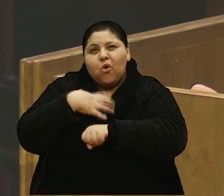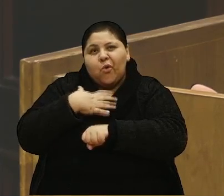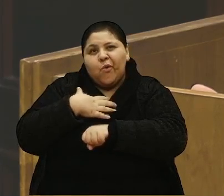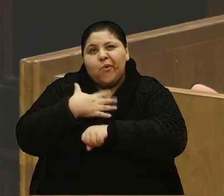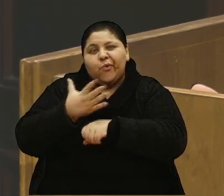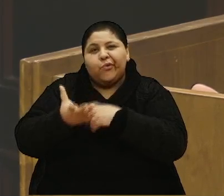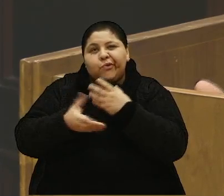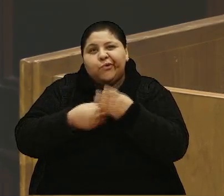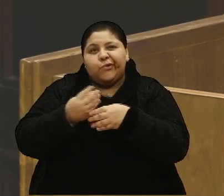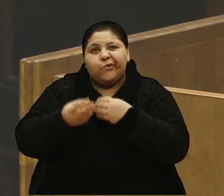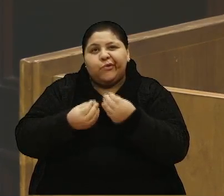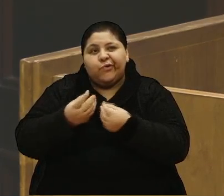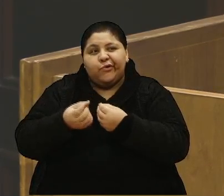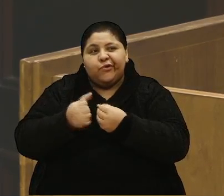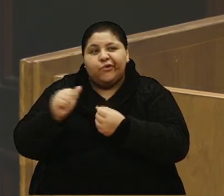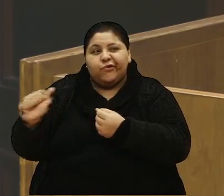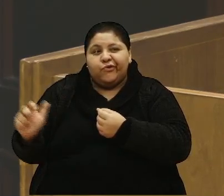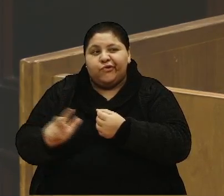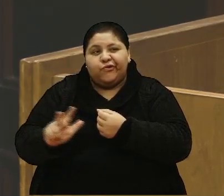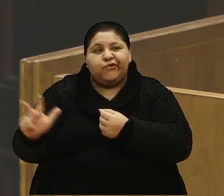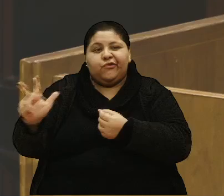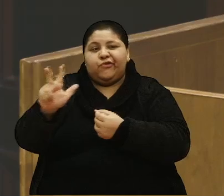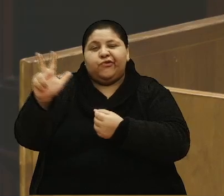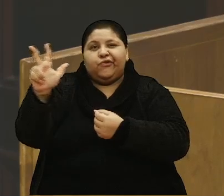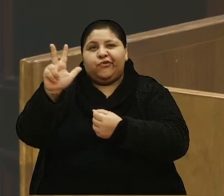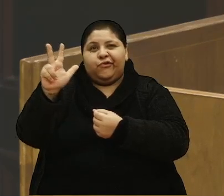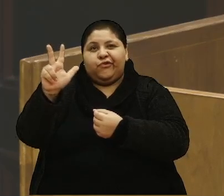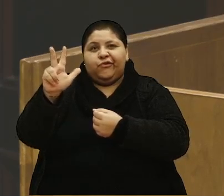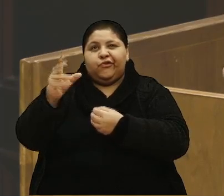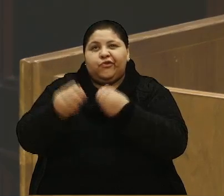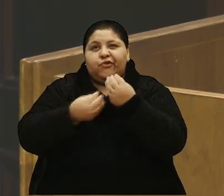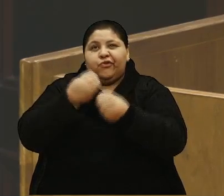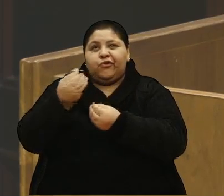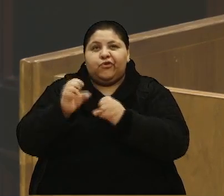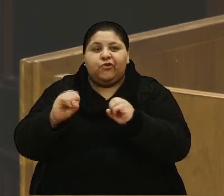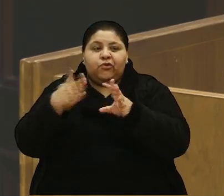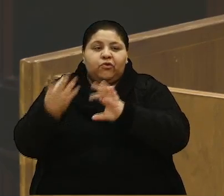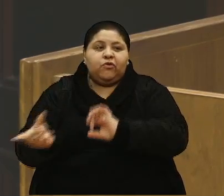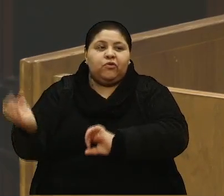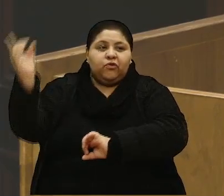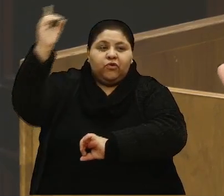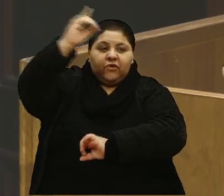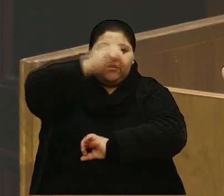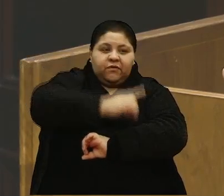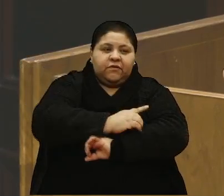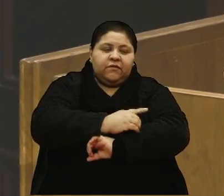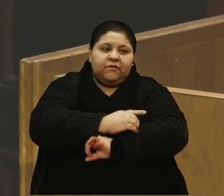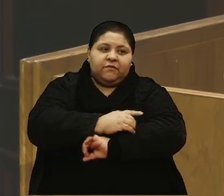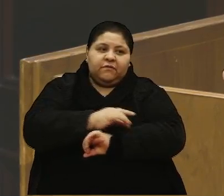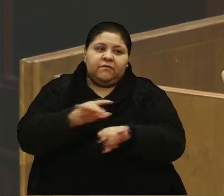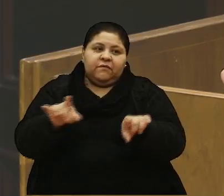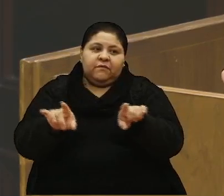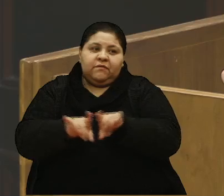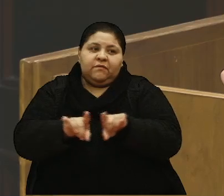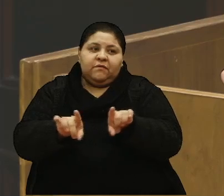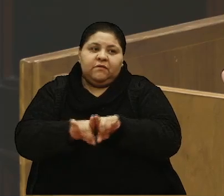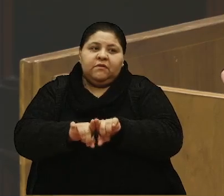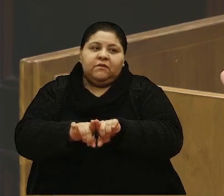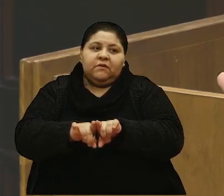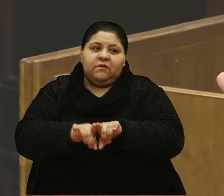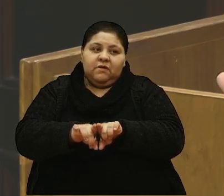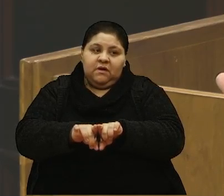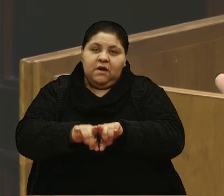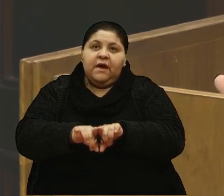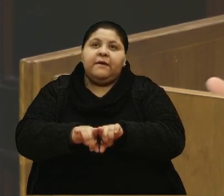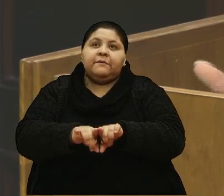mesmo tempo, valorizar o nosso agricultor, comemorar essa data do dia 25, que é dia do colono, e